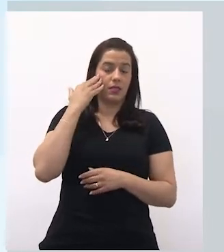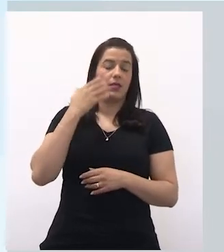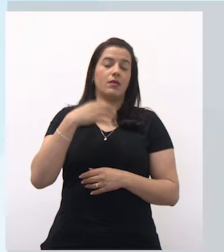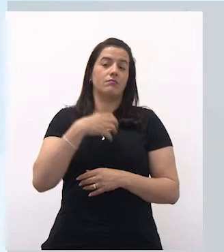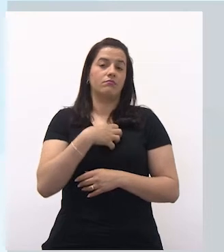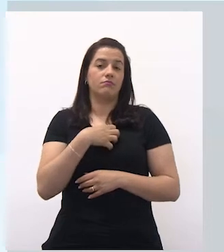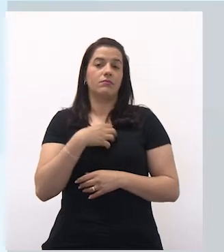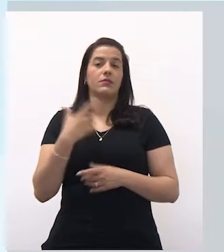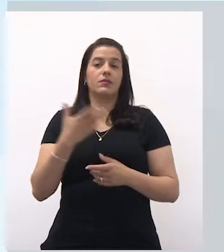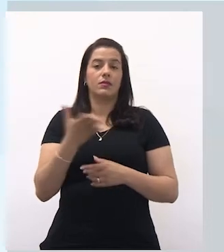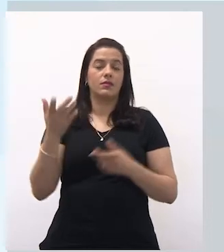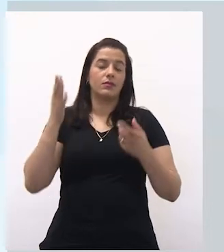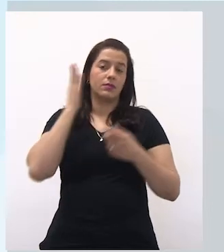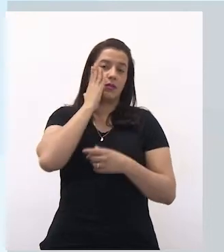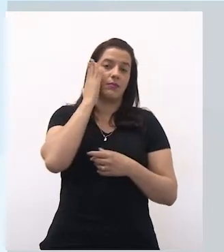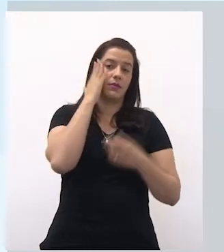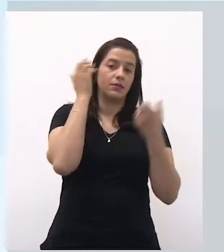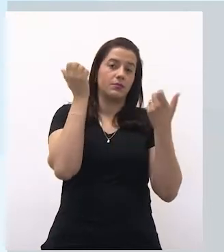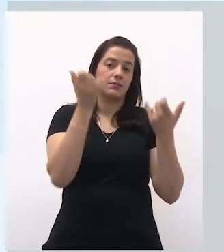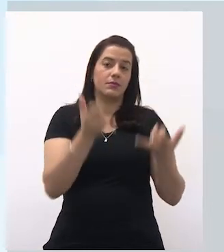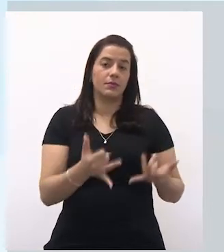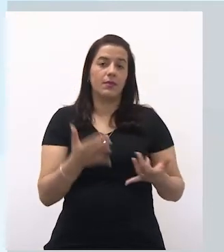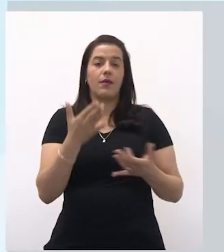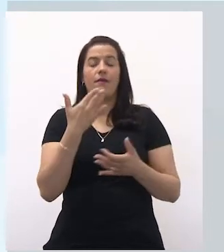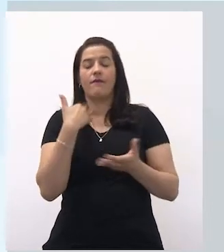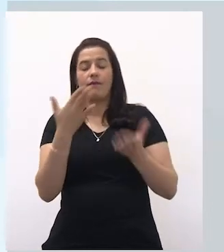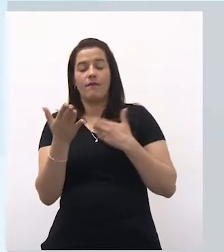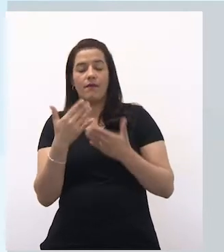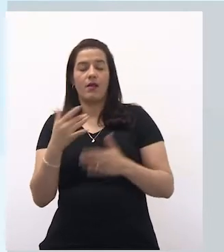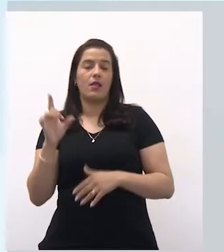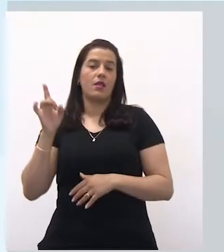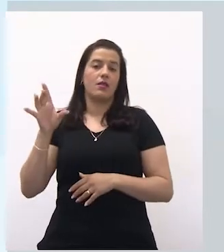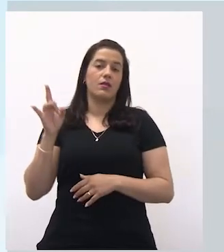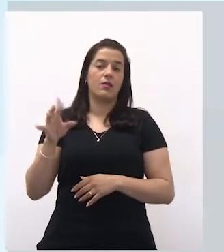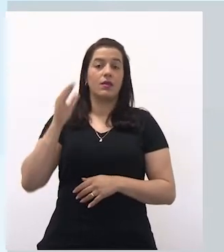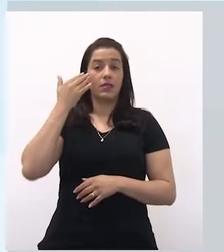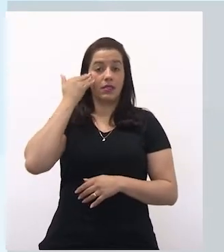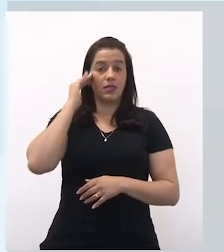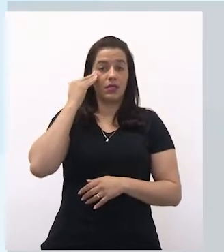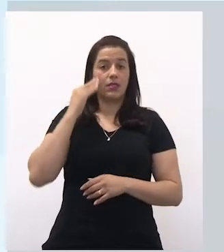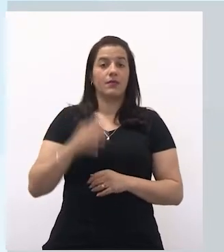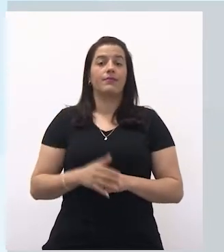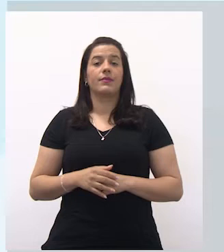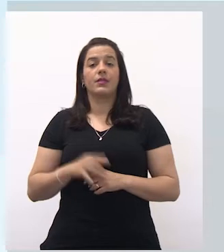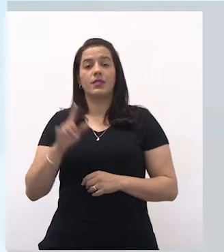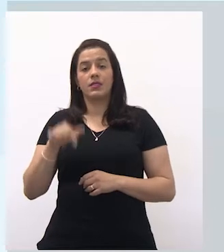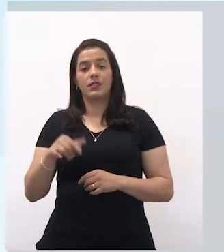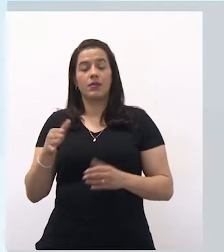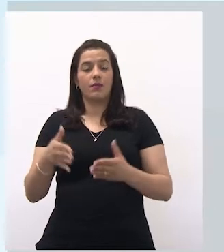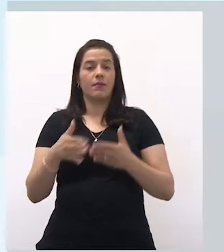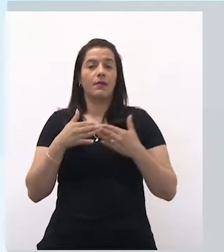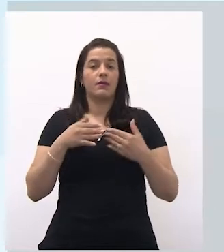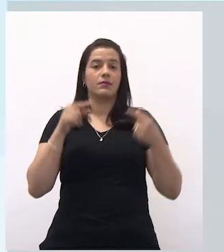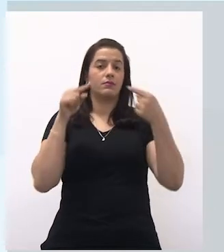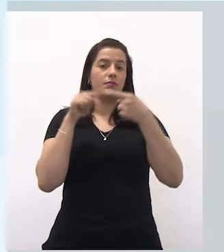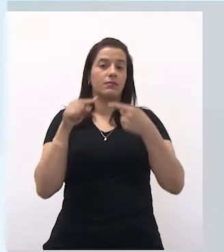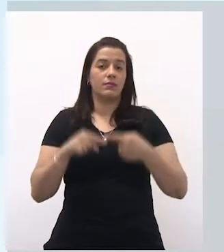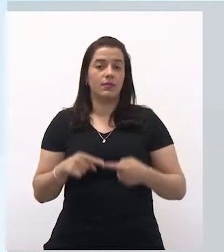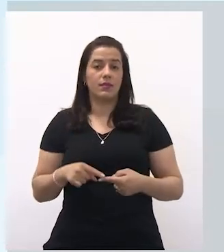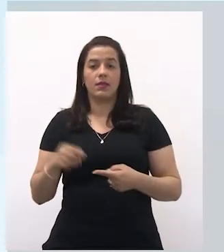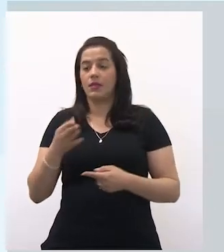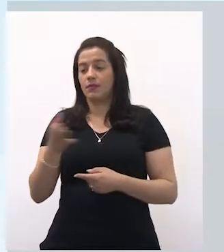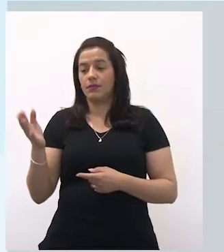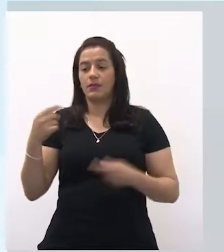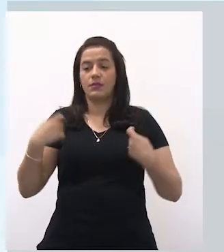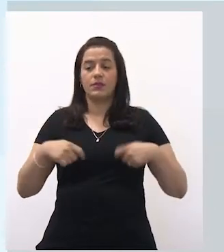saber explicar, ele tem que saber falar com as próprias palavras, ele tem que entender. Se eu cobro aplicação, meu aluno tem que